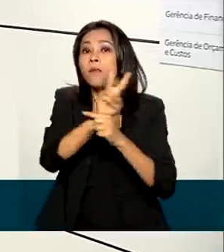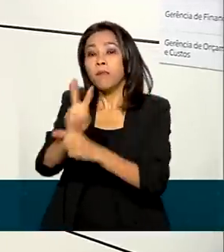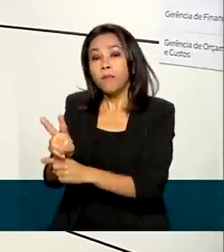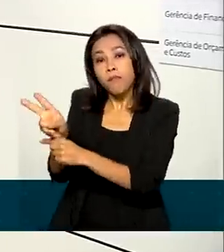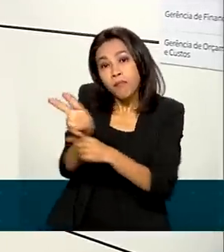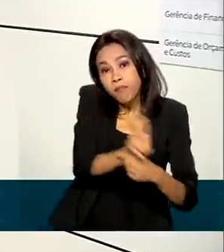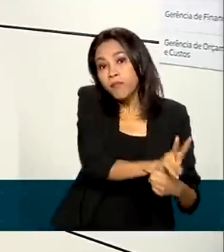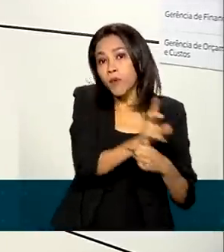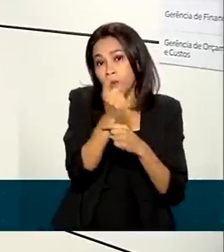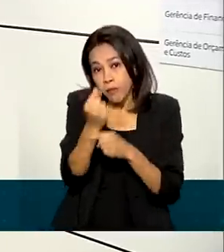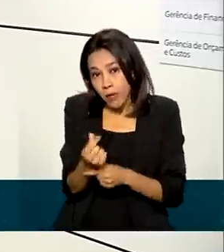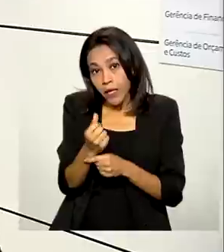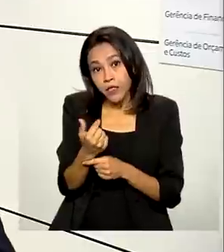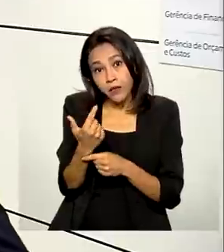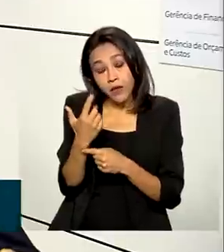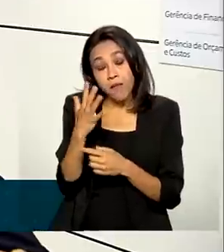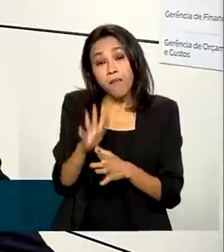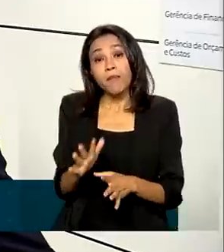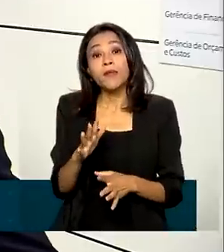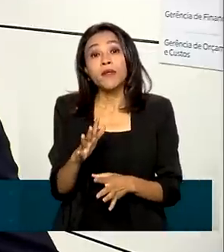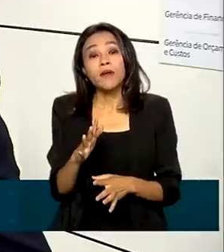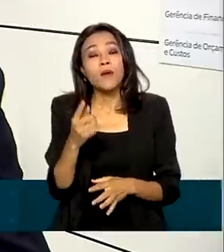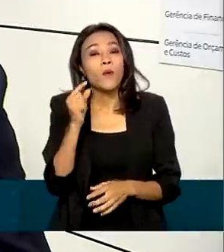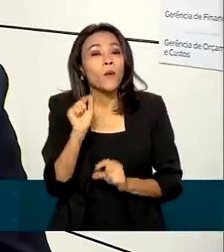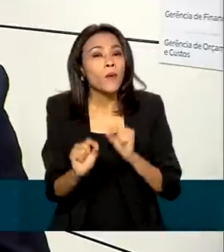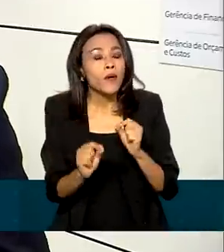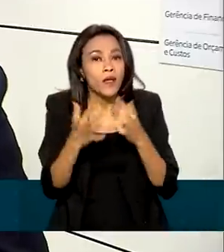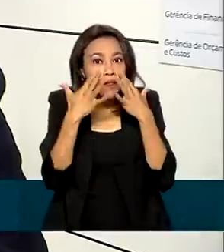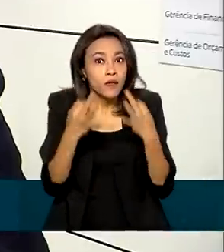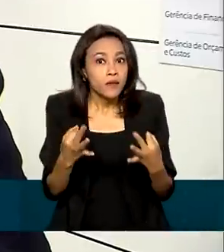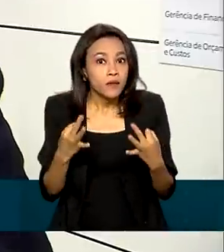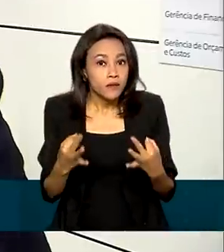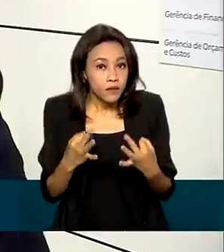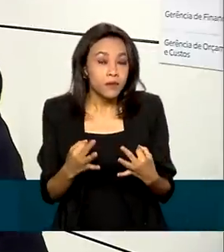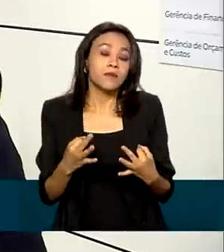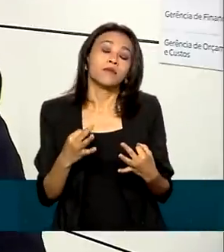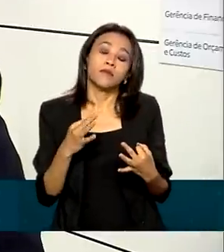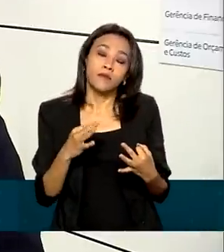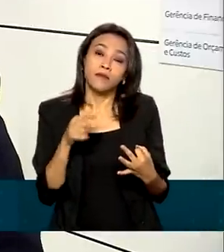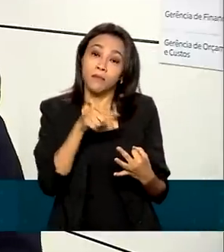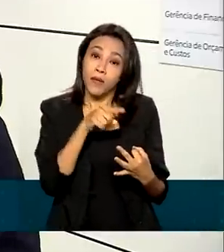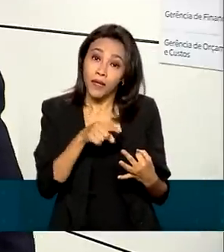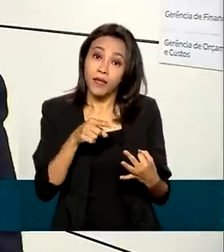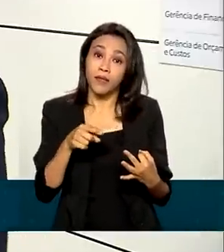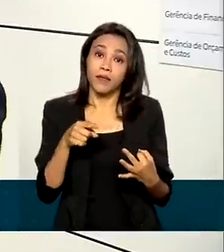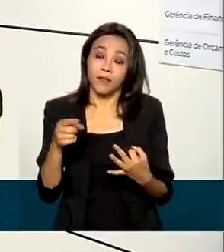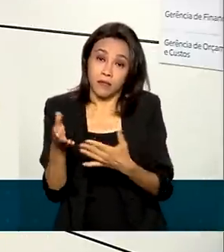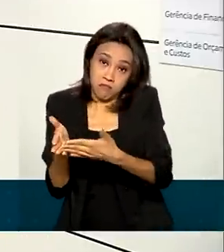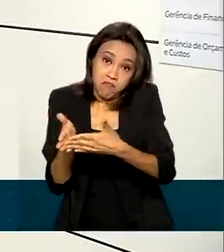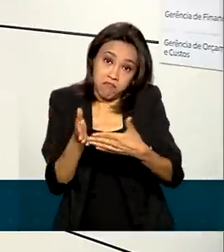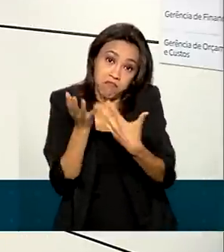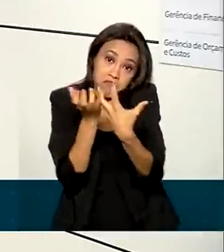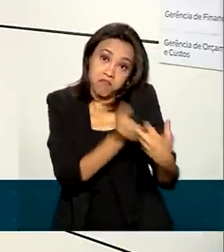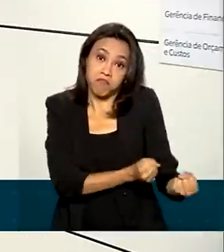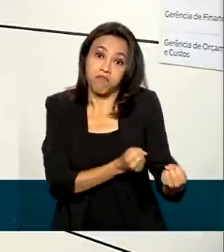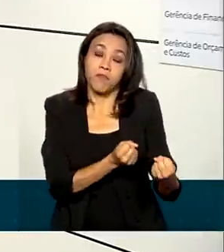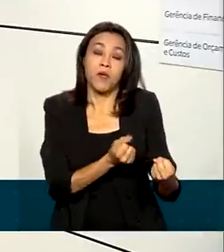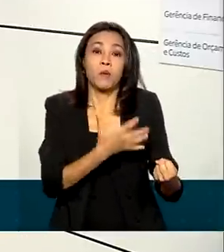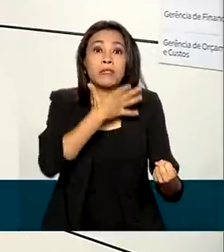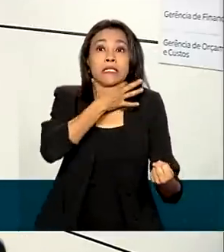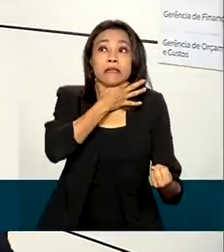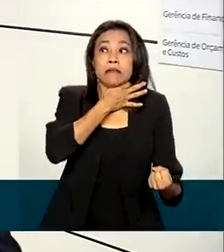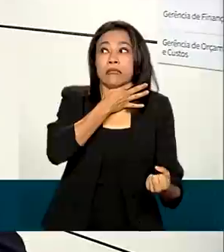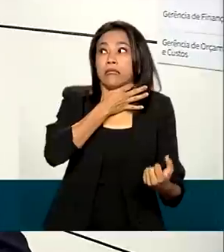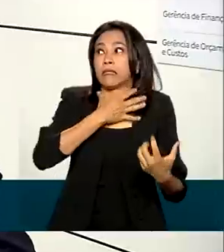observando a vantagem contrair essa modalidade de empréstimo para trocar uma dívida que tá